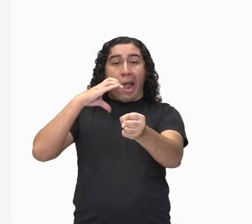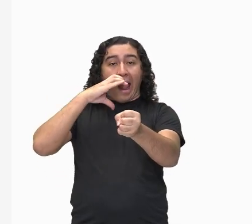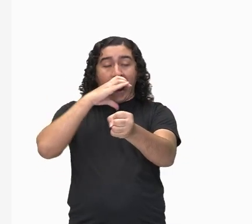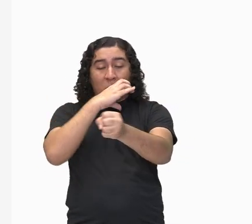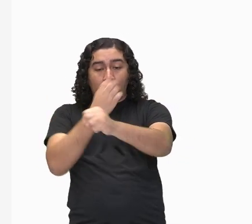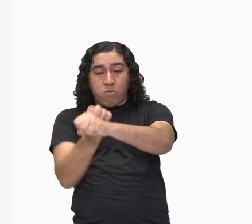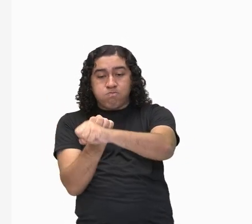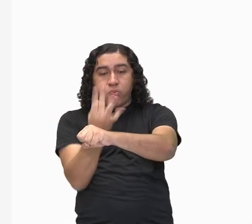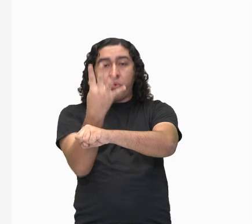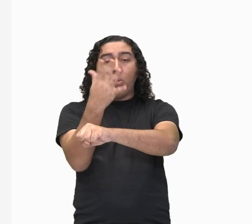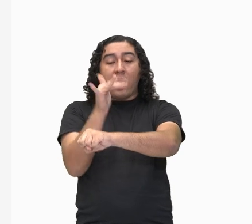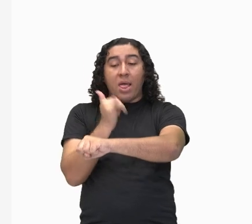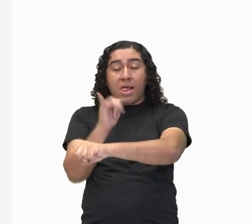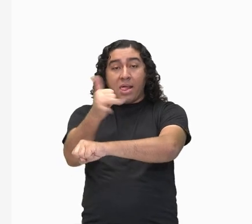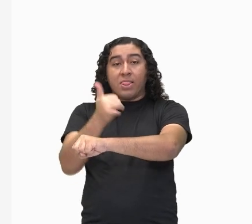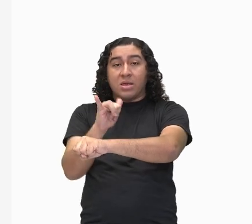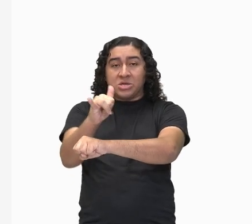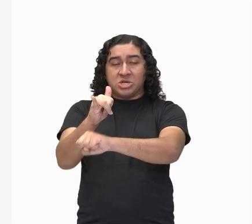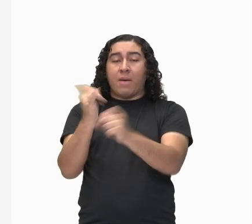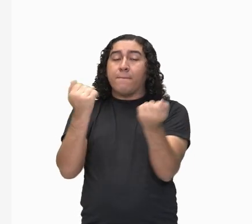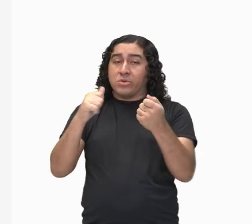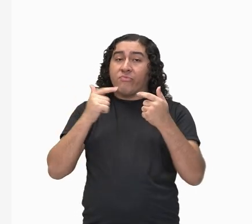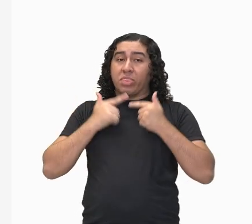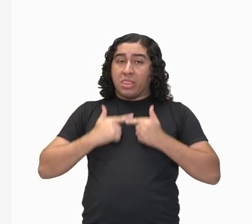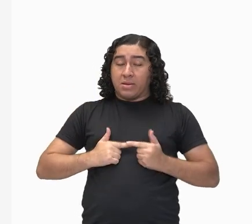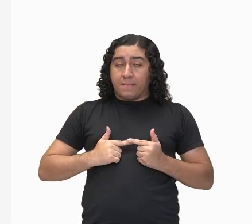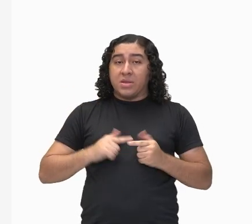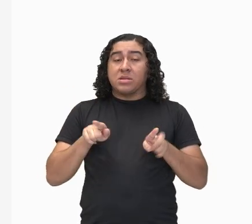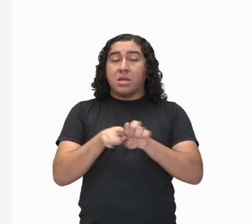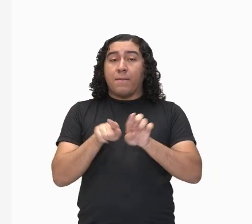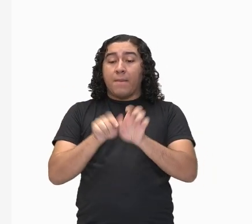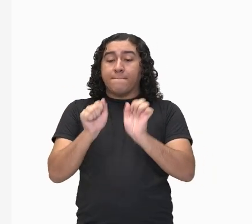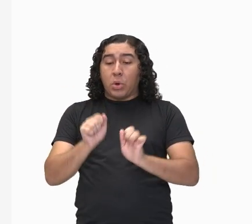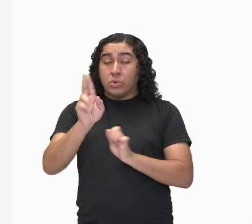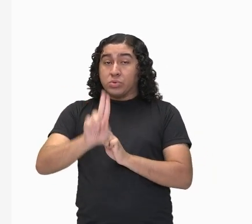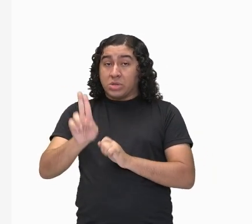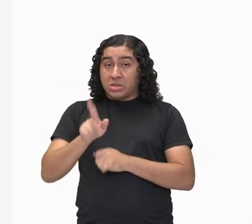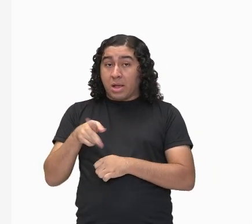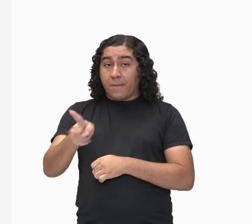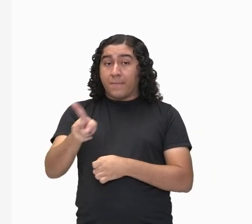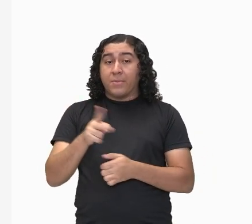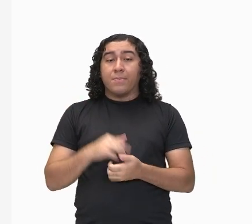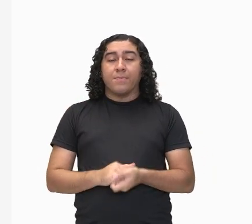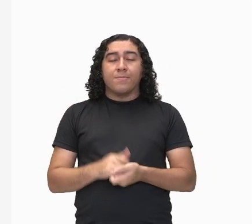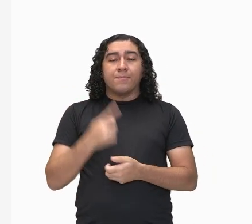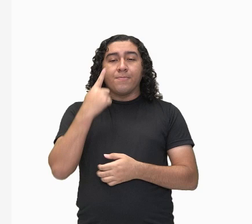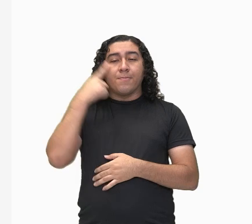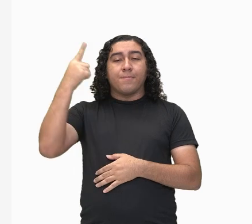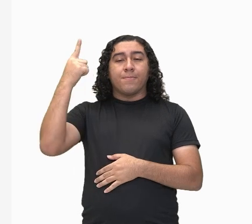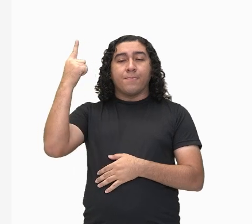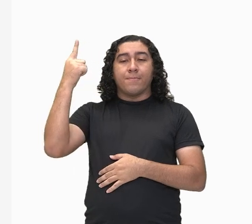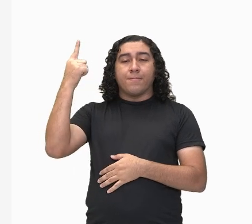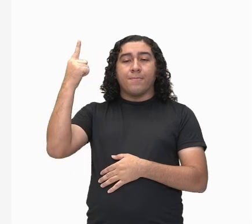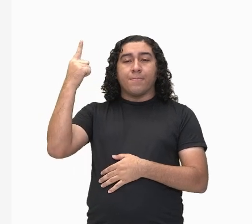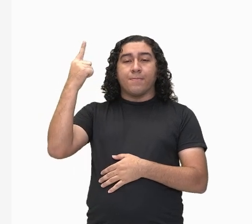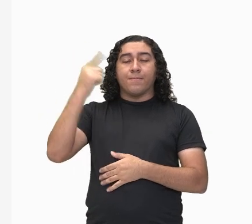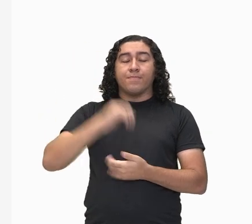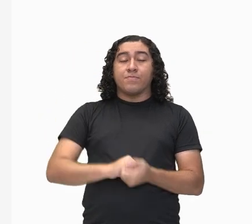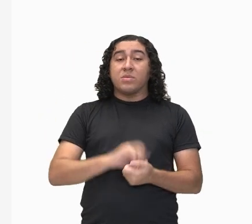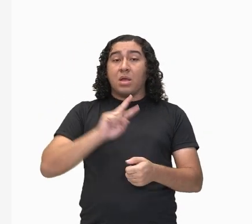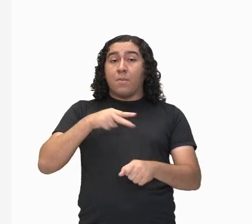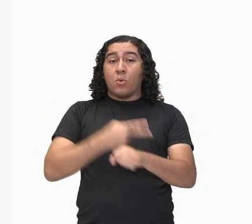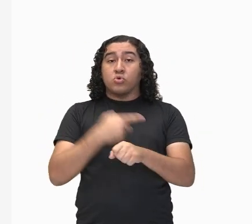limpa e renovável. E aí a gente trouxe um exemplo nessa imagem que fala sobre a usina nuclear, que daqui a pouco a